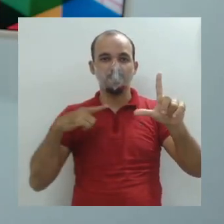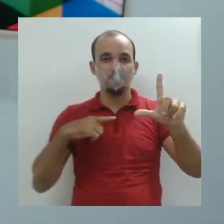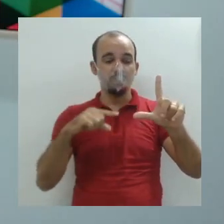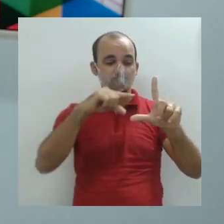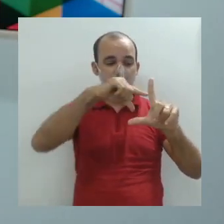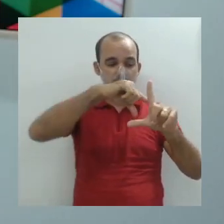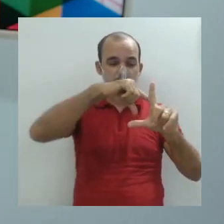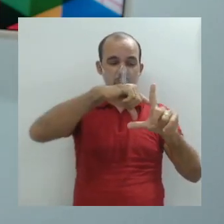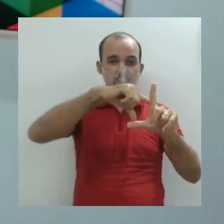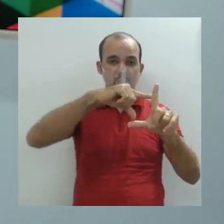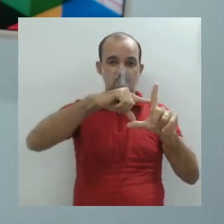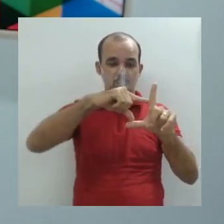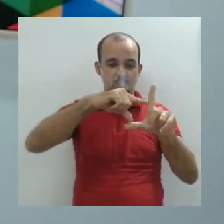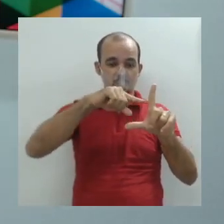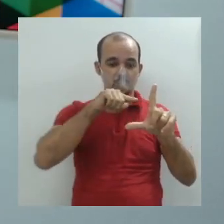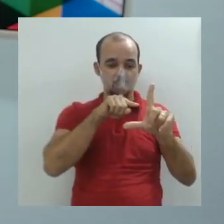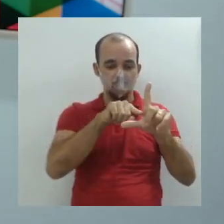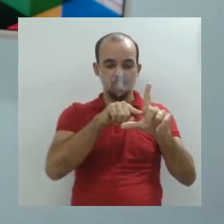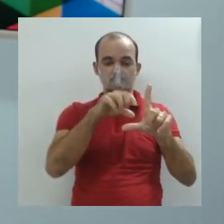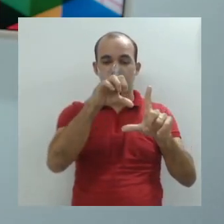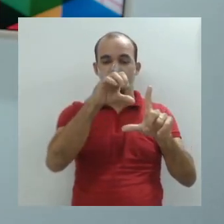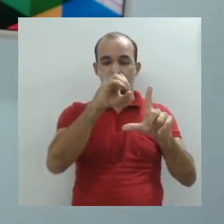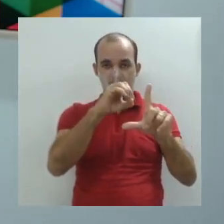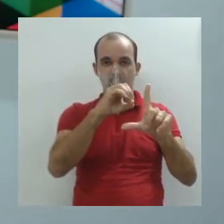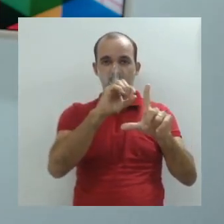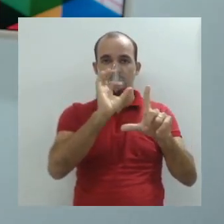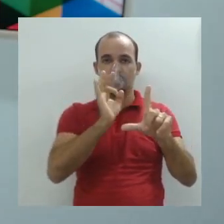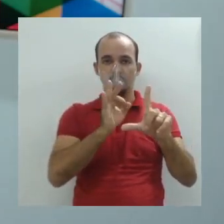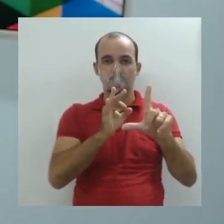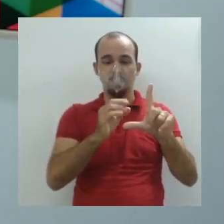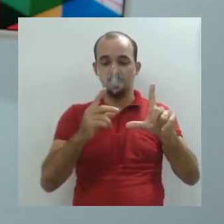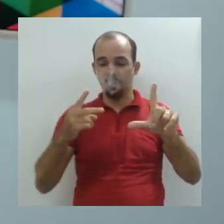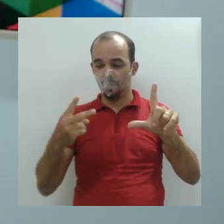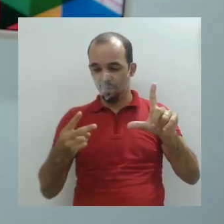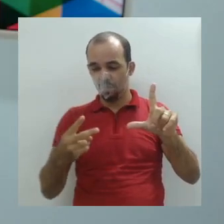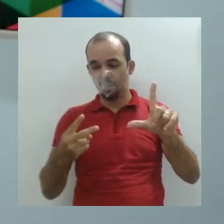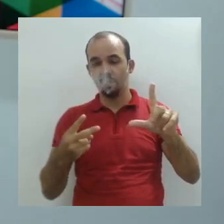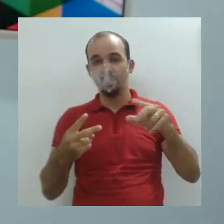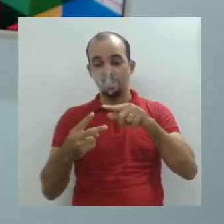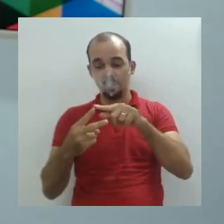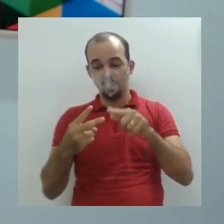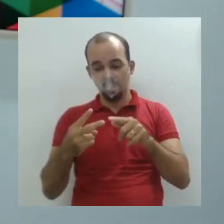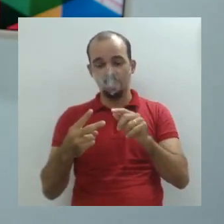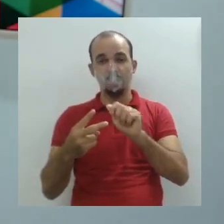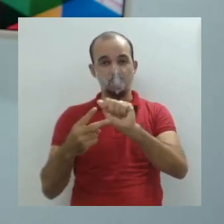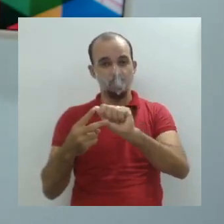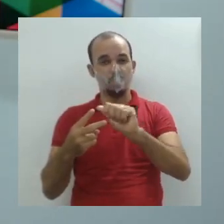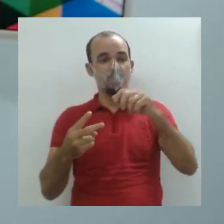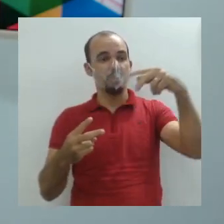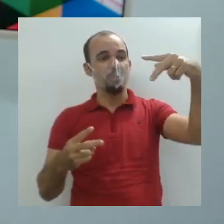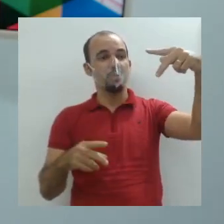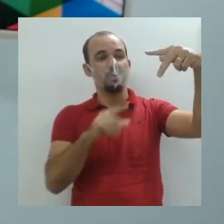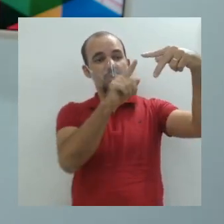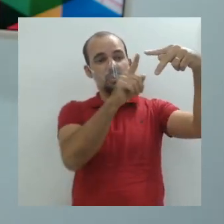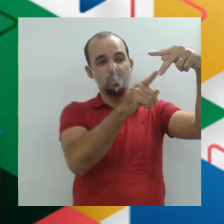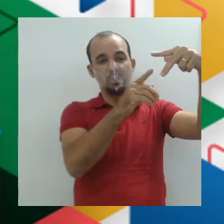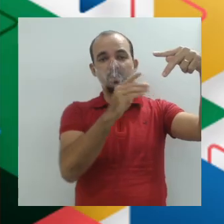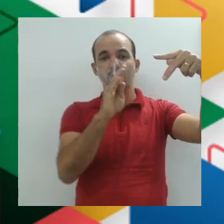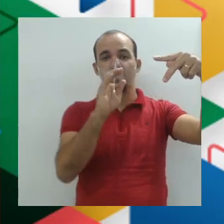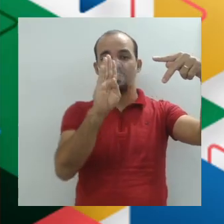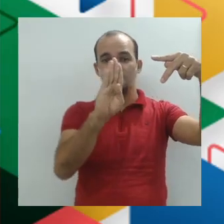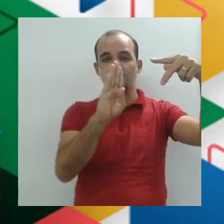está lá na base desse triângulo retângulo. E os outros dois somados têm que resultar 90 graus. Galera, na tela geral eu tenho o